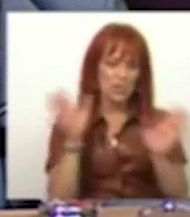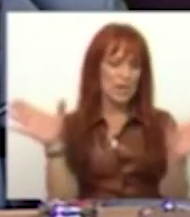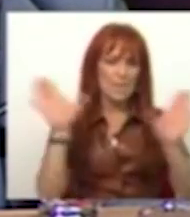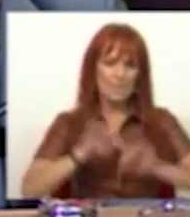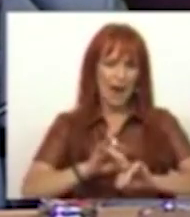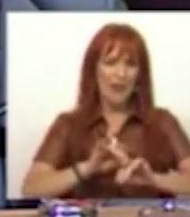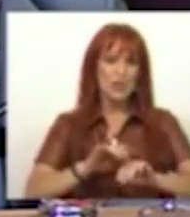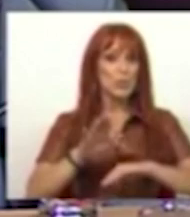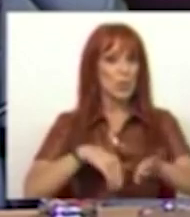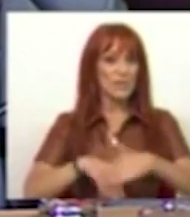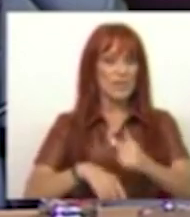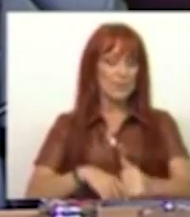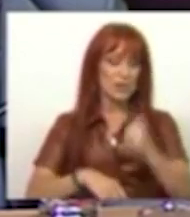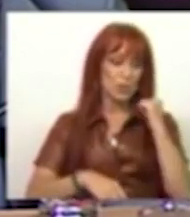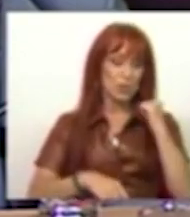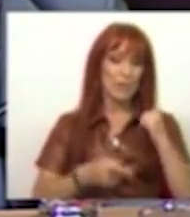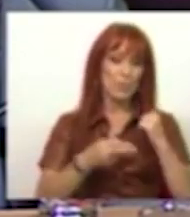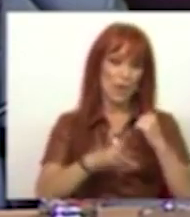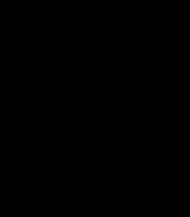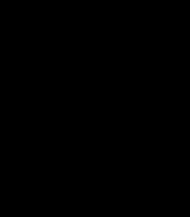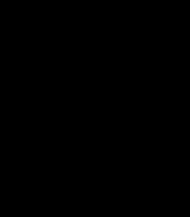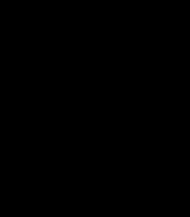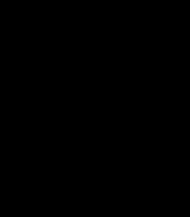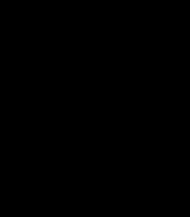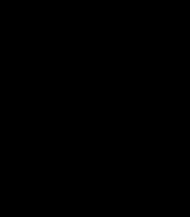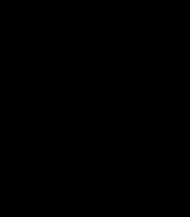mais do que fizemos na legislatura anterior.